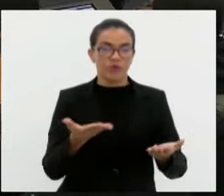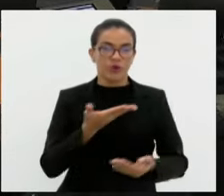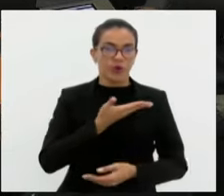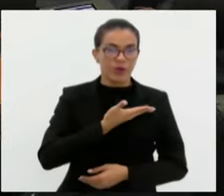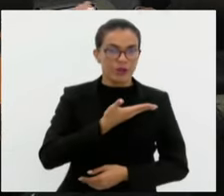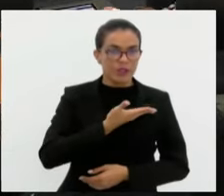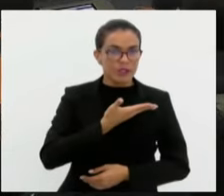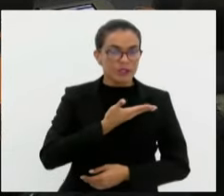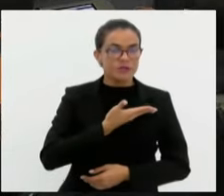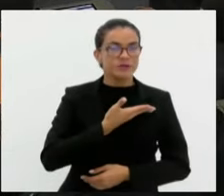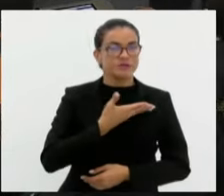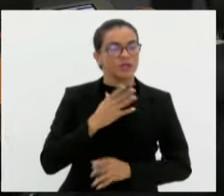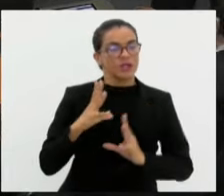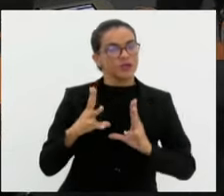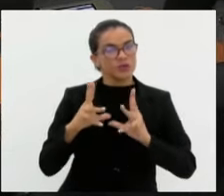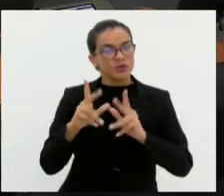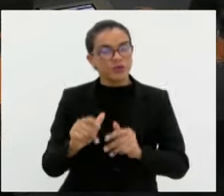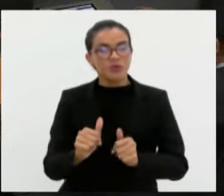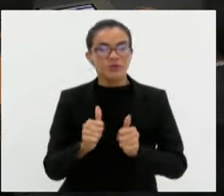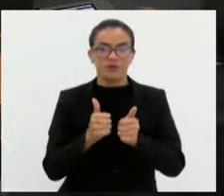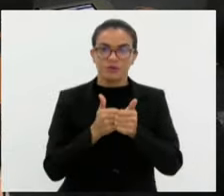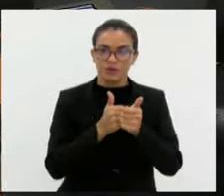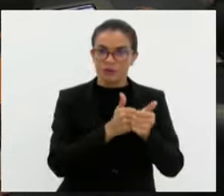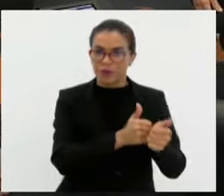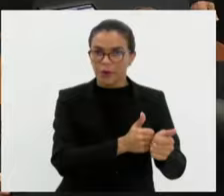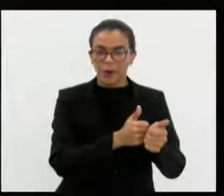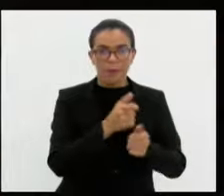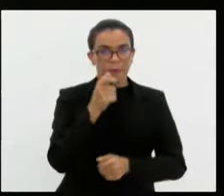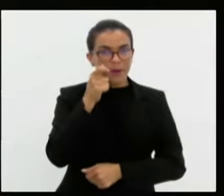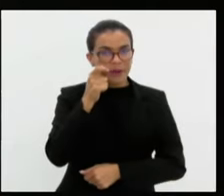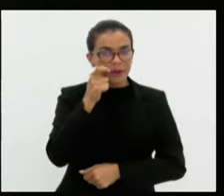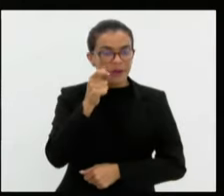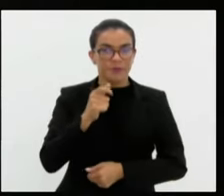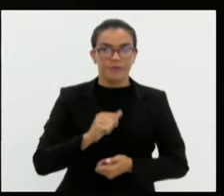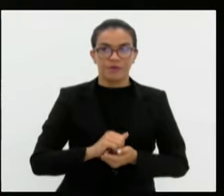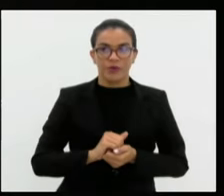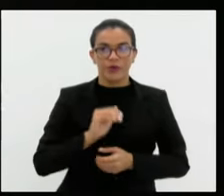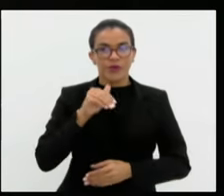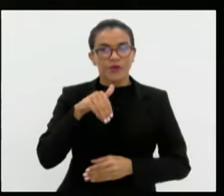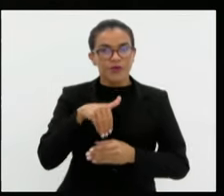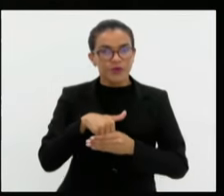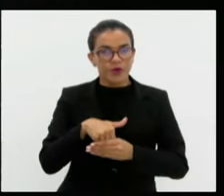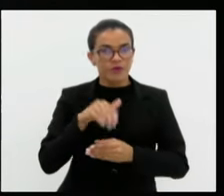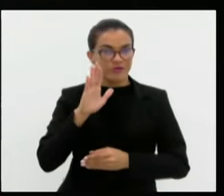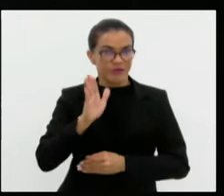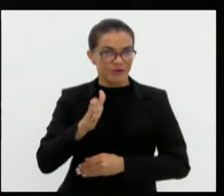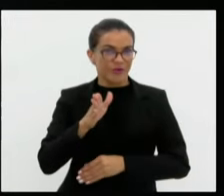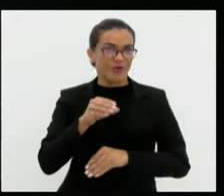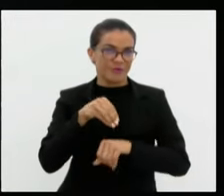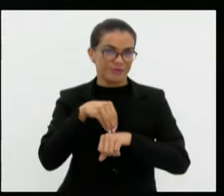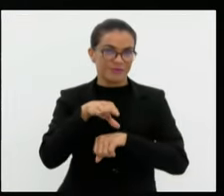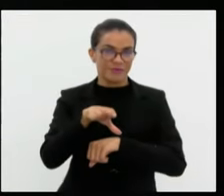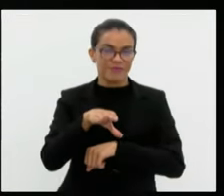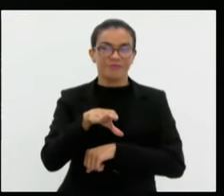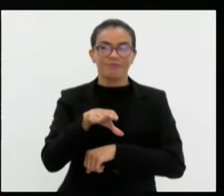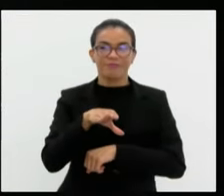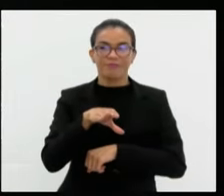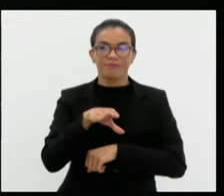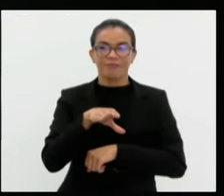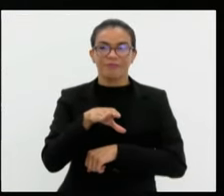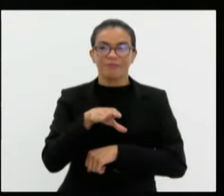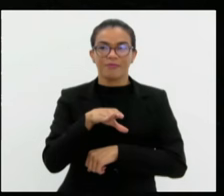todos aqueles que nos acompanham aqui. O nosso voto já foi proferido, né, pela constitucionalidade